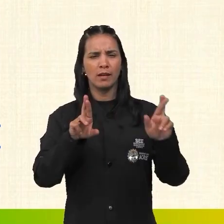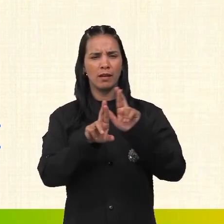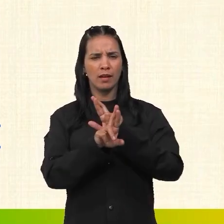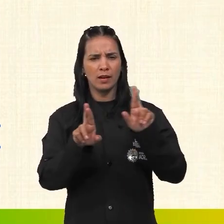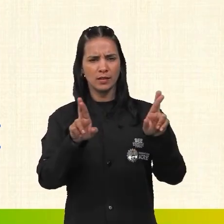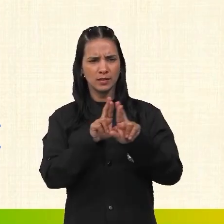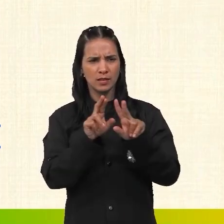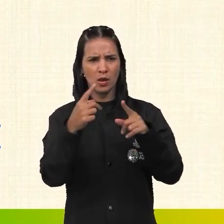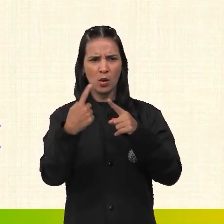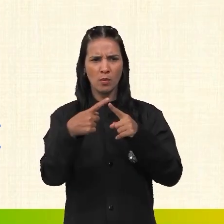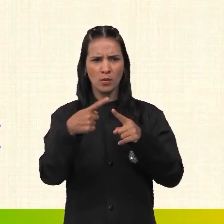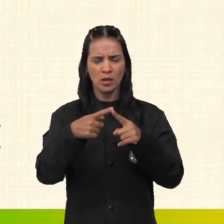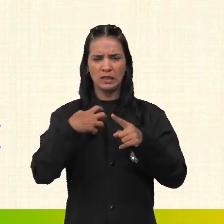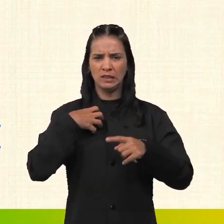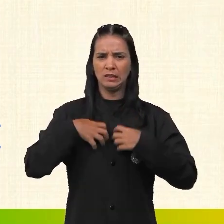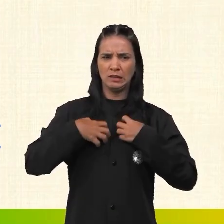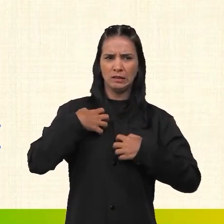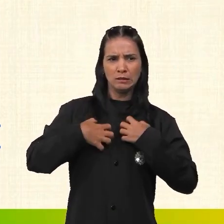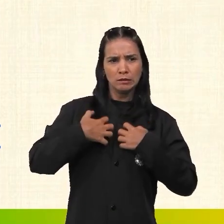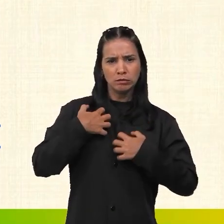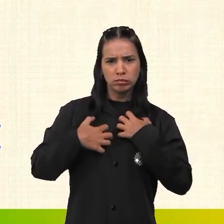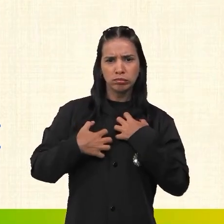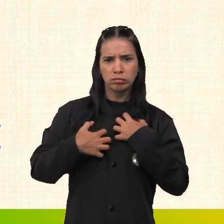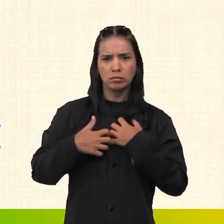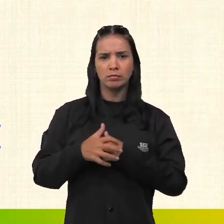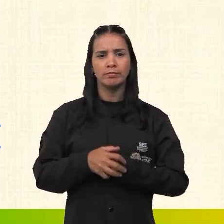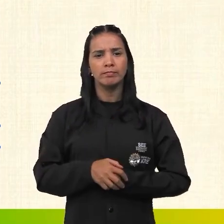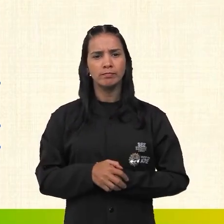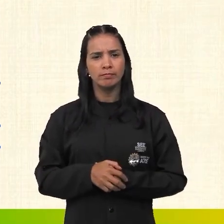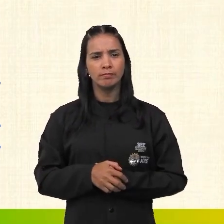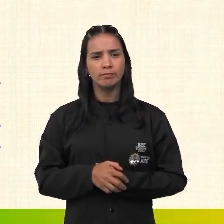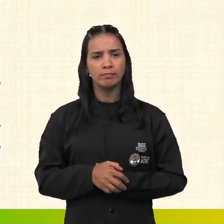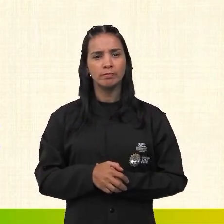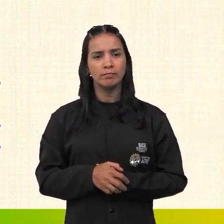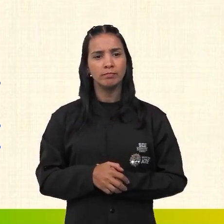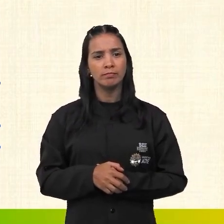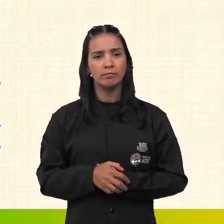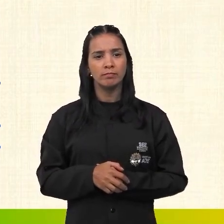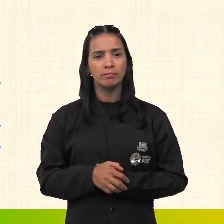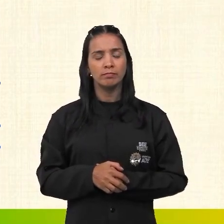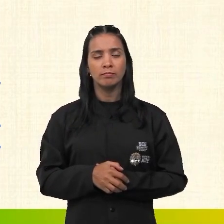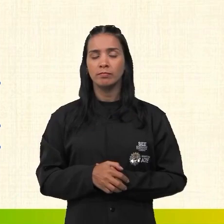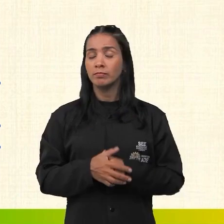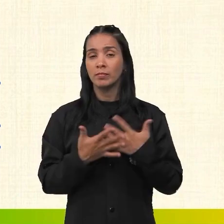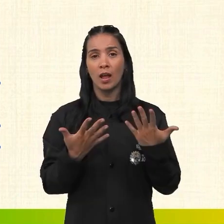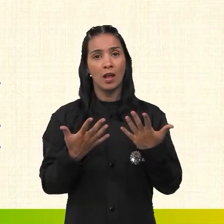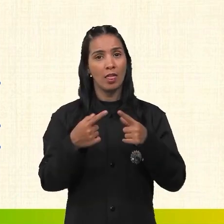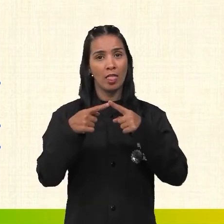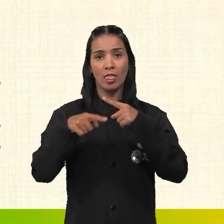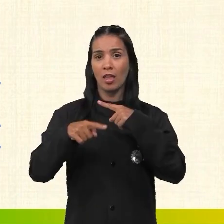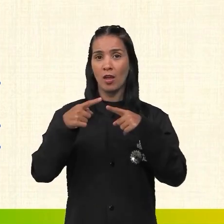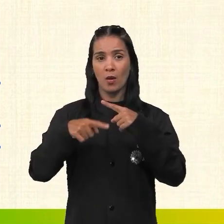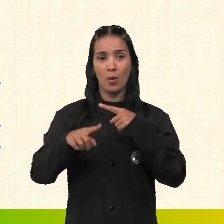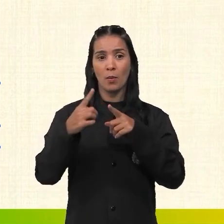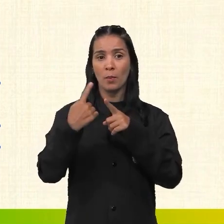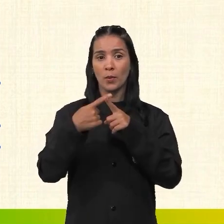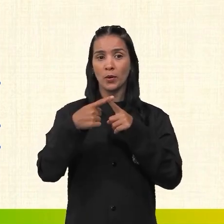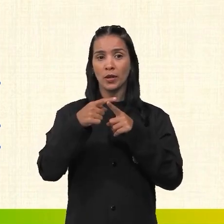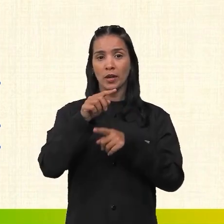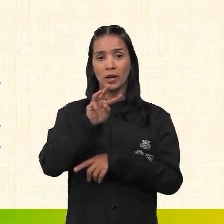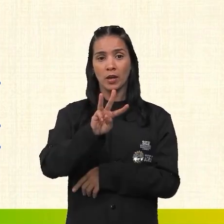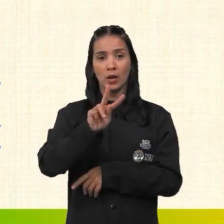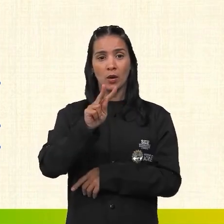pois where significa quando. Também não, gente. A palavra